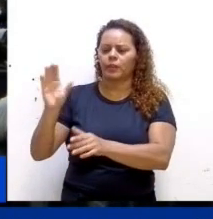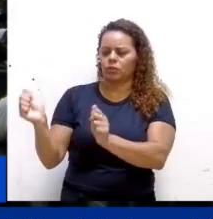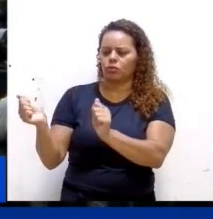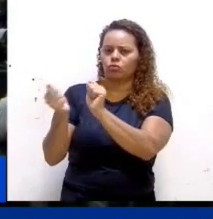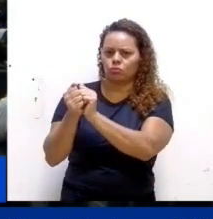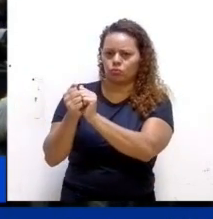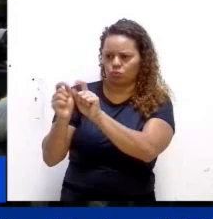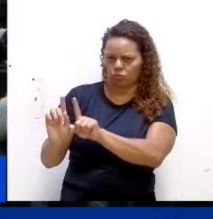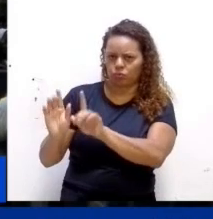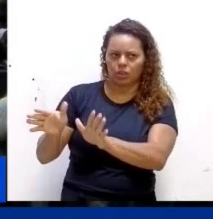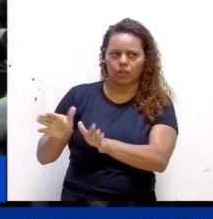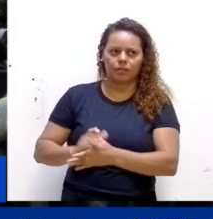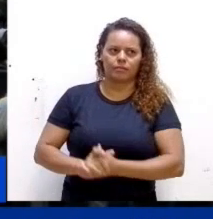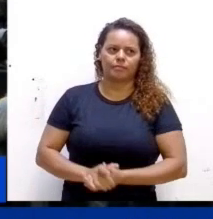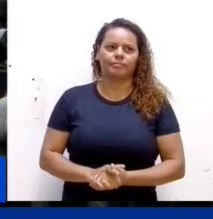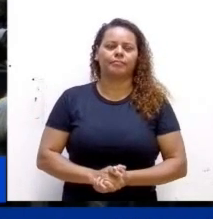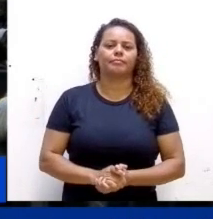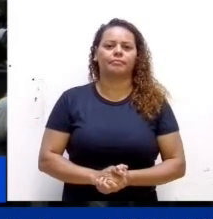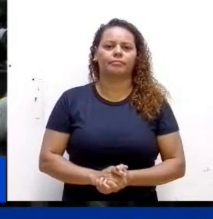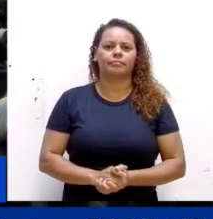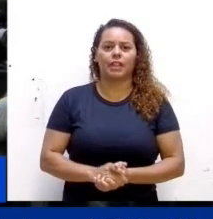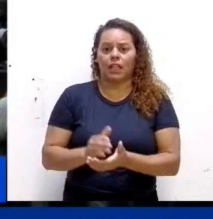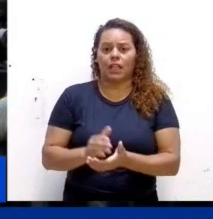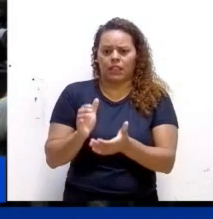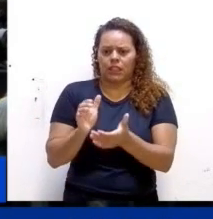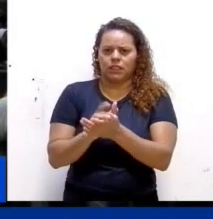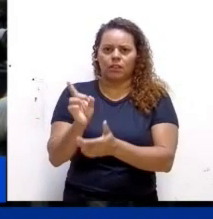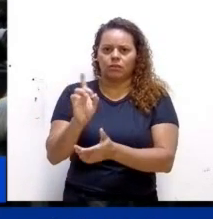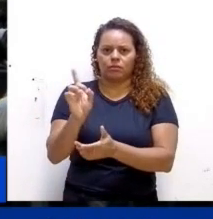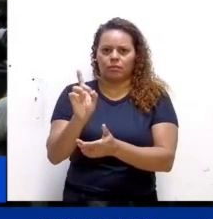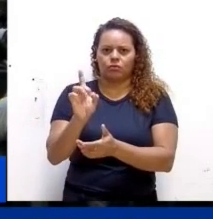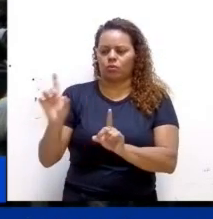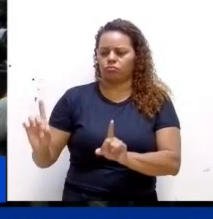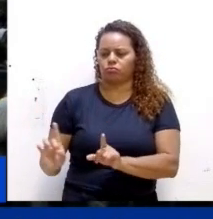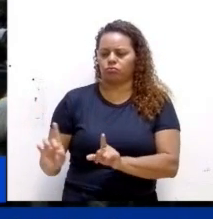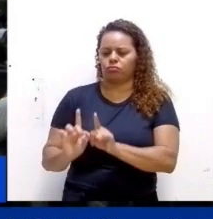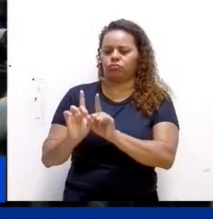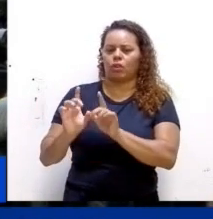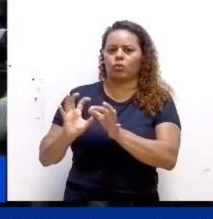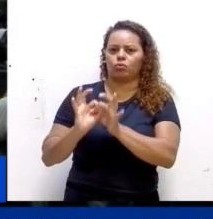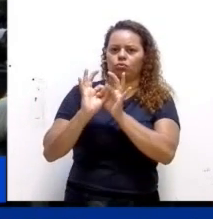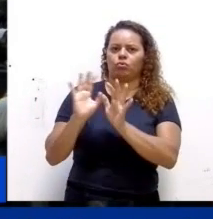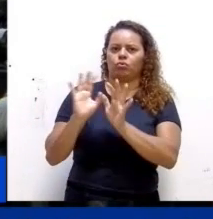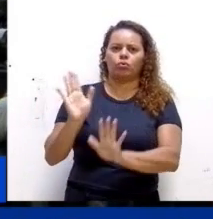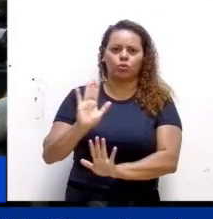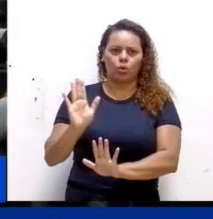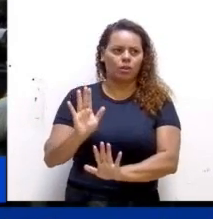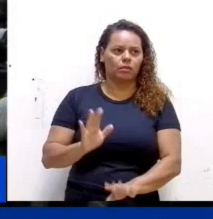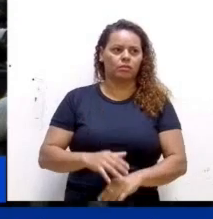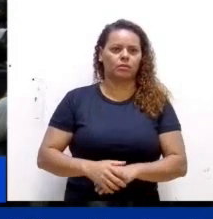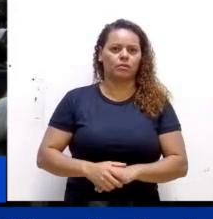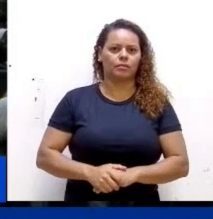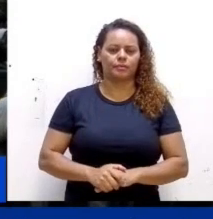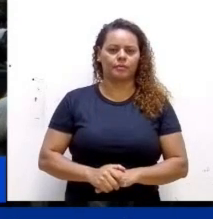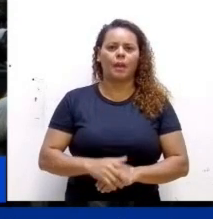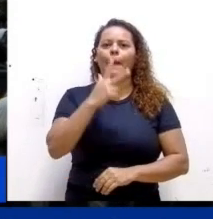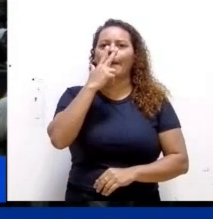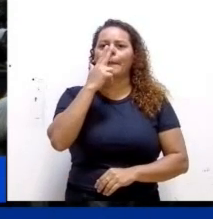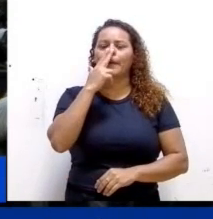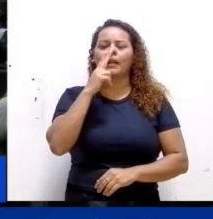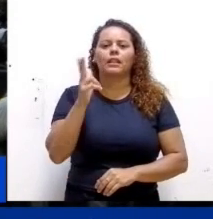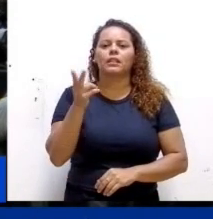Bom, se amaziou. As pessoas que se uniam, viviam como se fossem casadas. Não